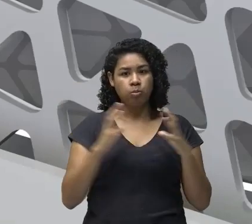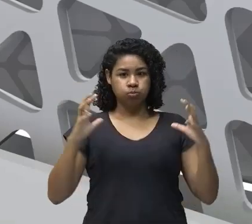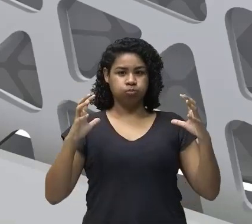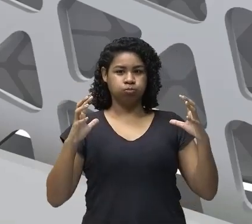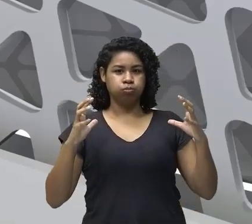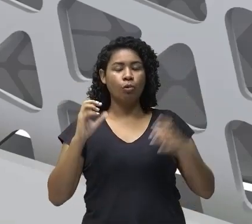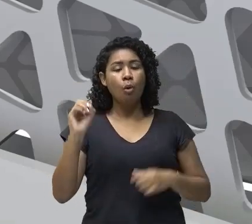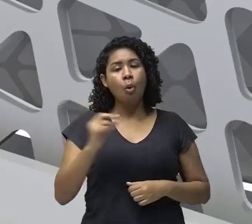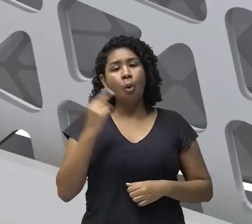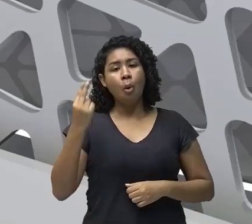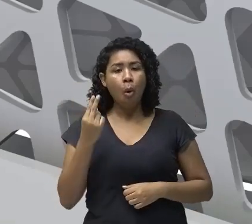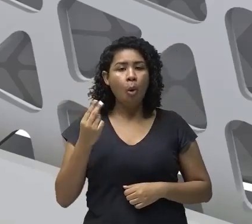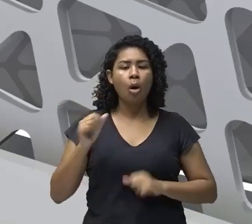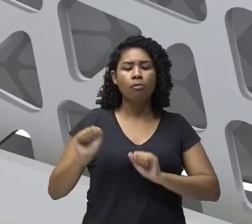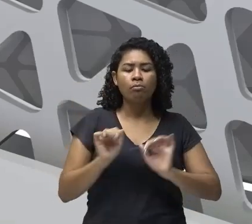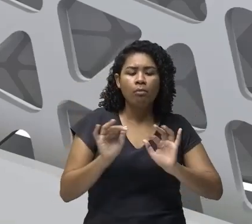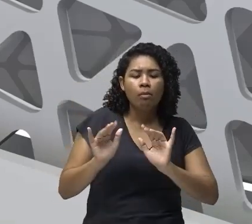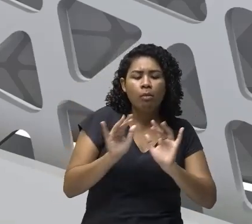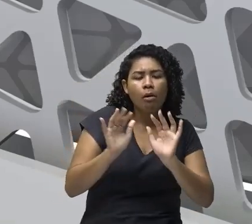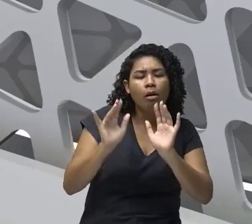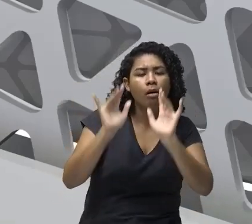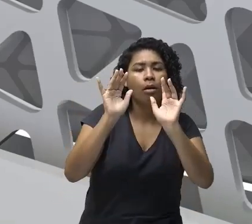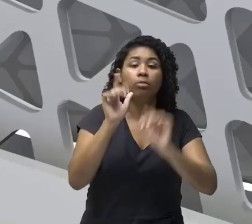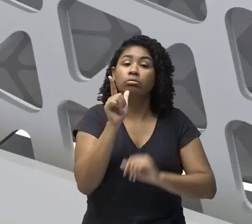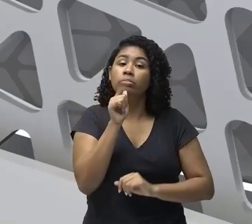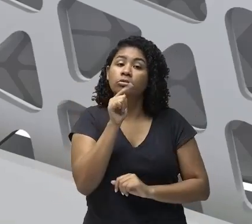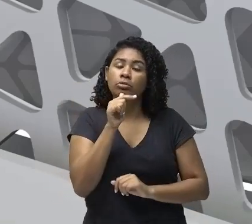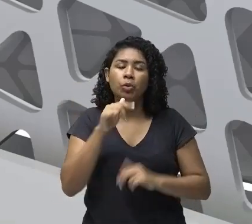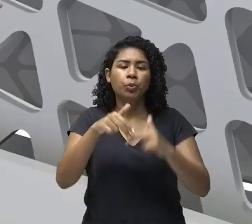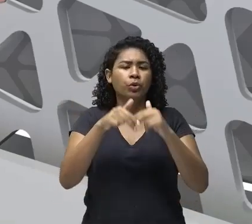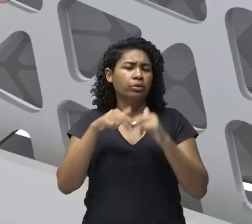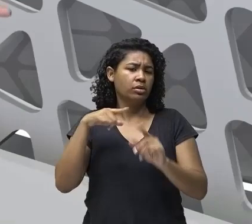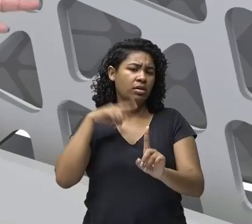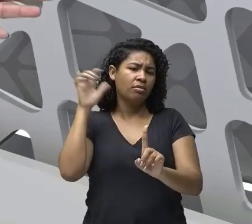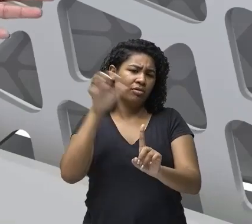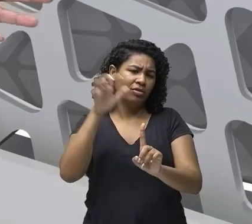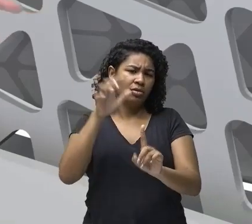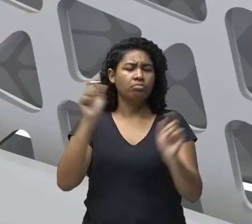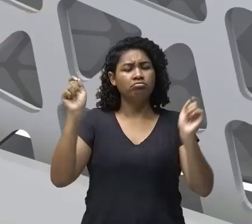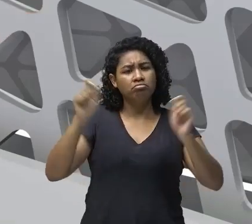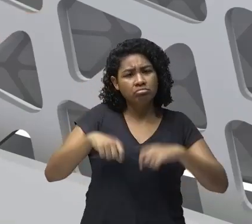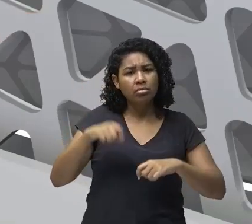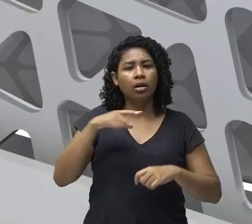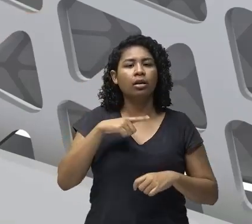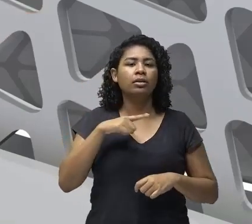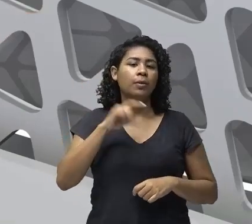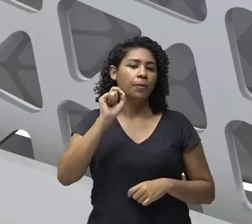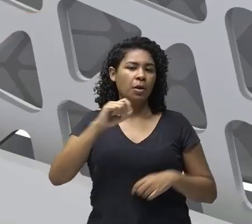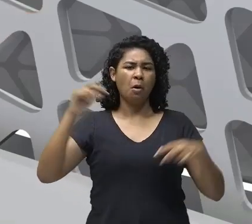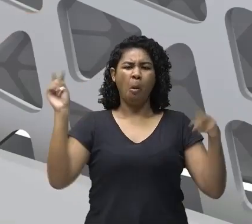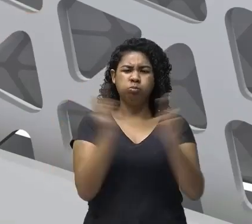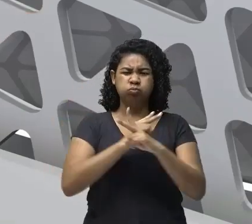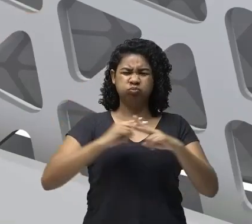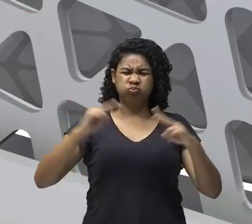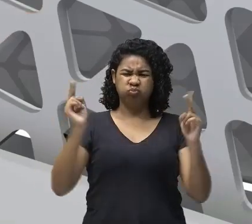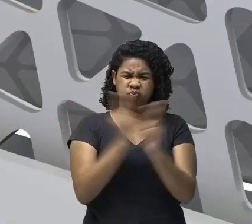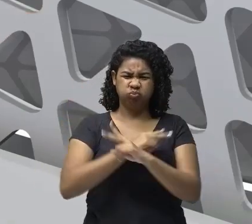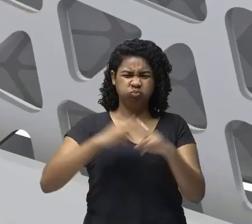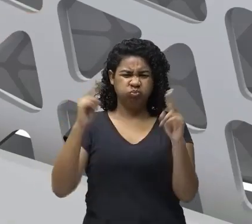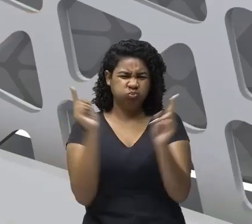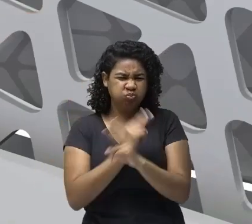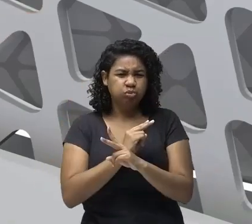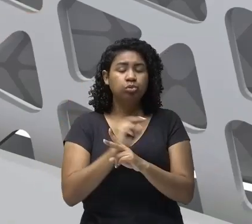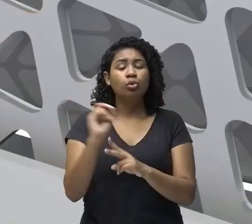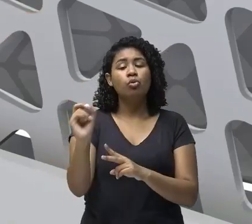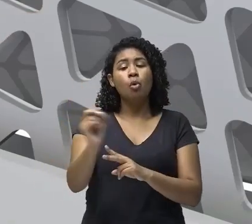água, várias coisas influenciam nesse vento, que pode ser uma ventania e pode ser aí uma brisa, um